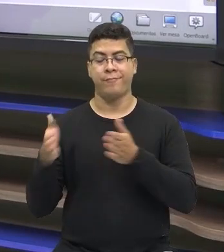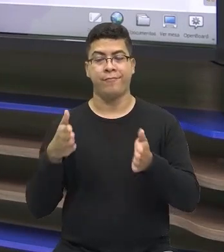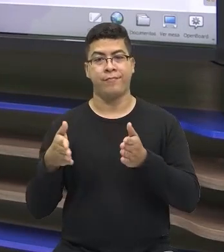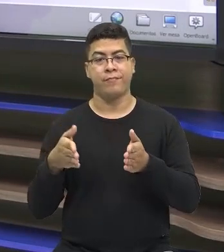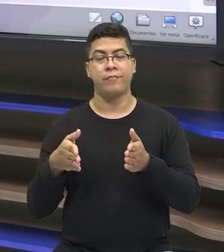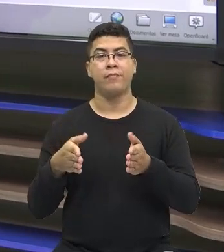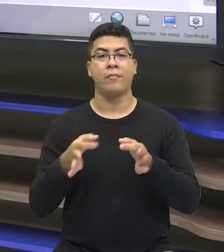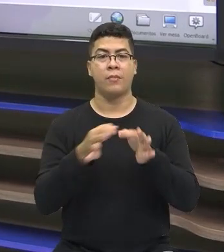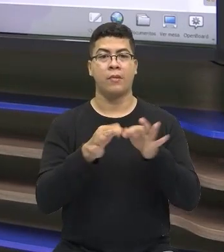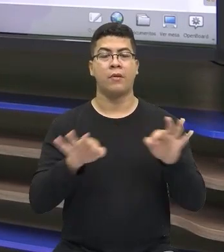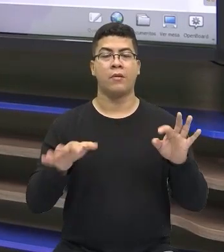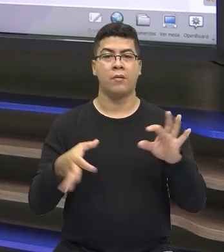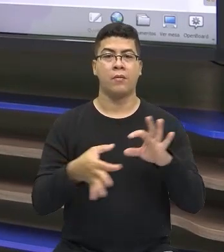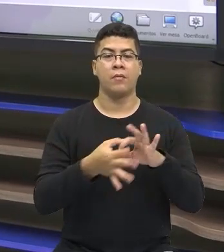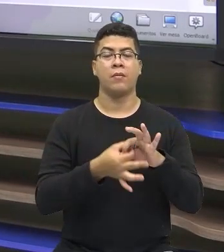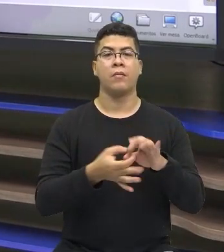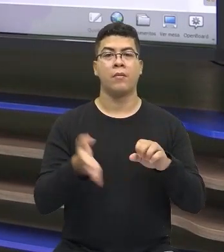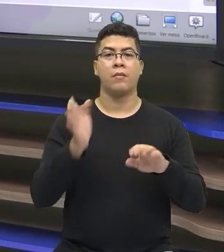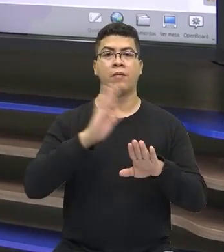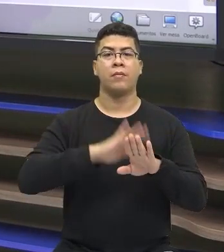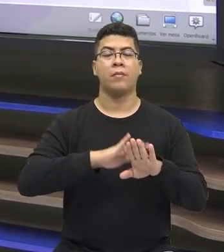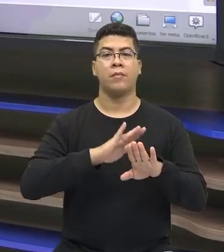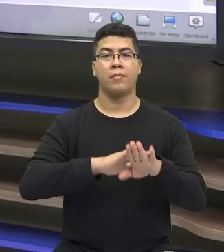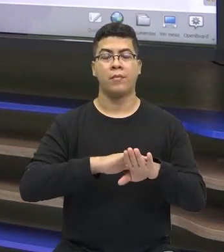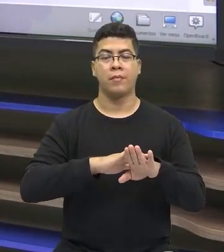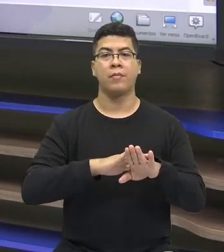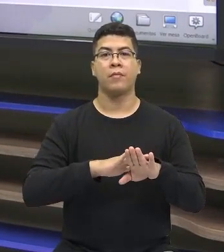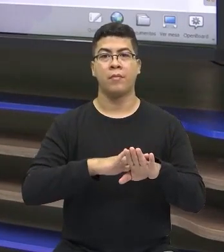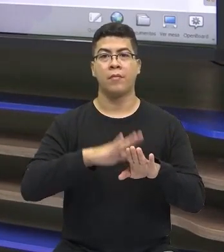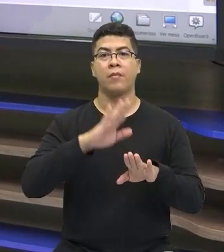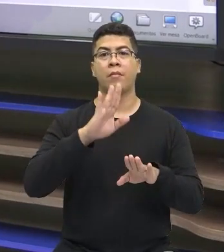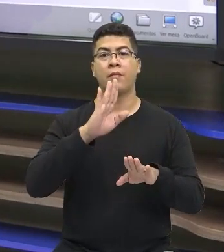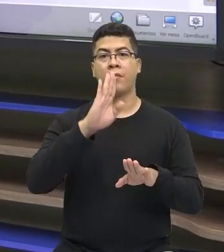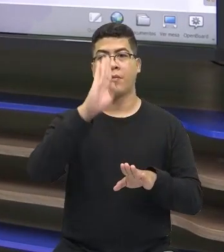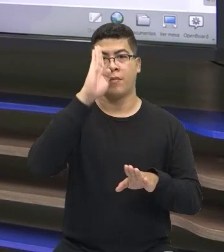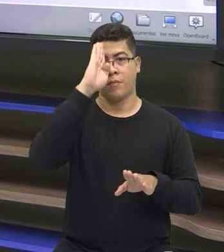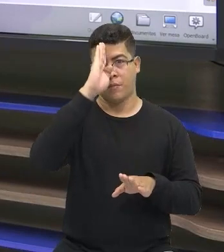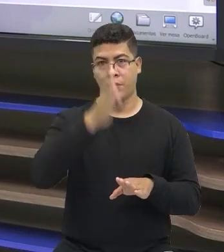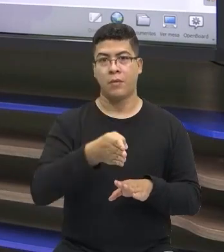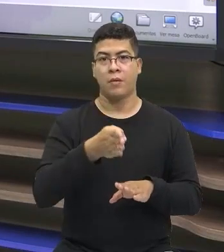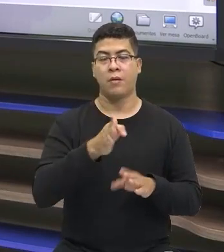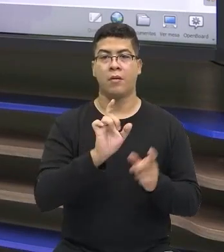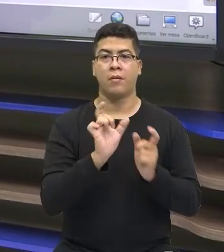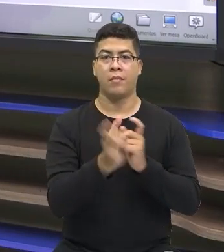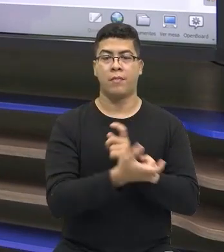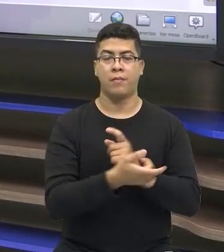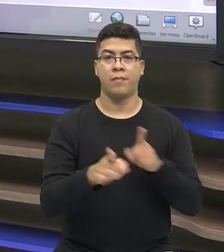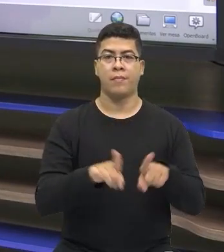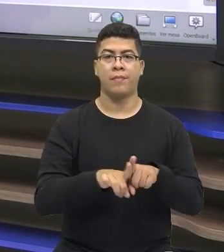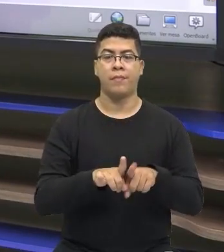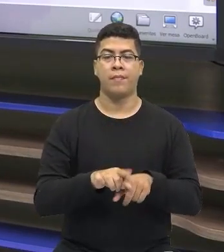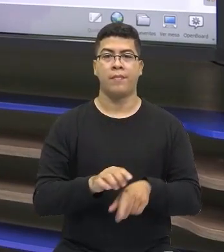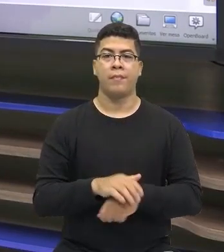subordinada subjetiva, objetiva direta e objetiva indireta.